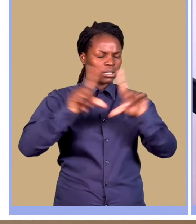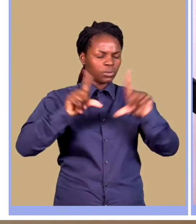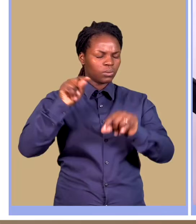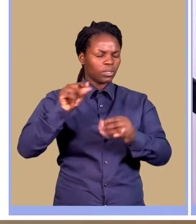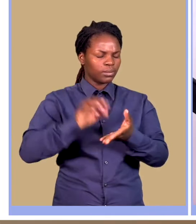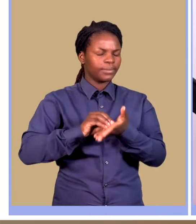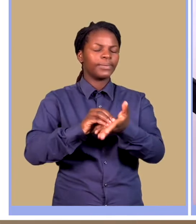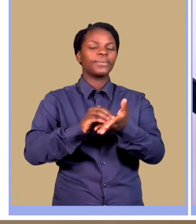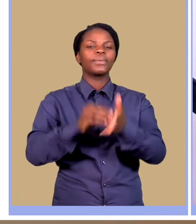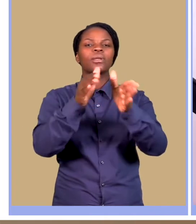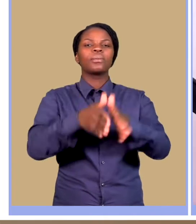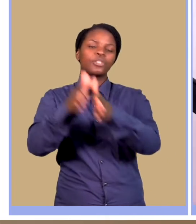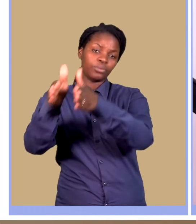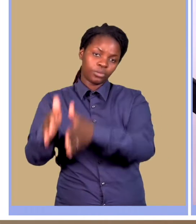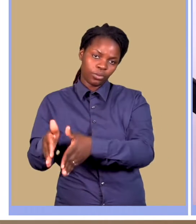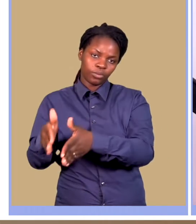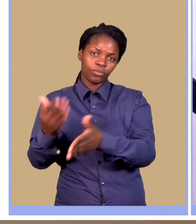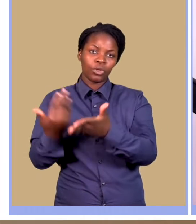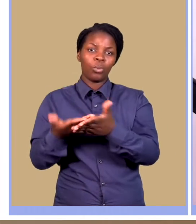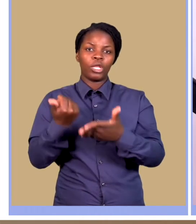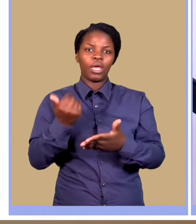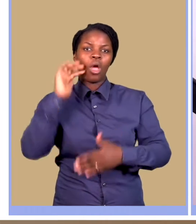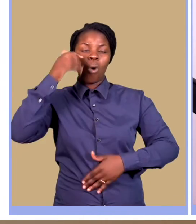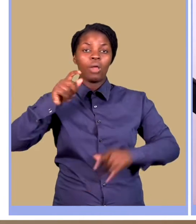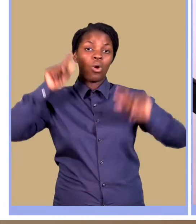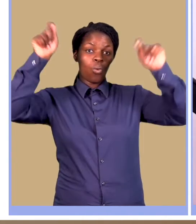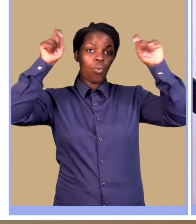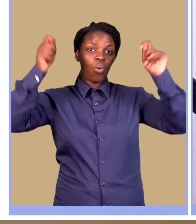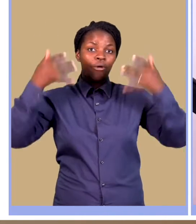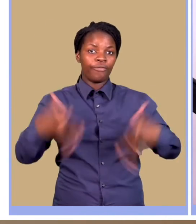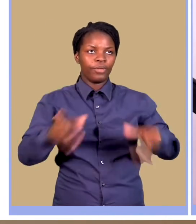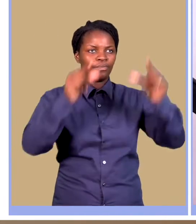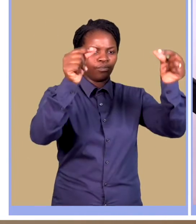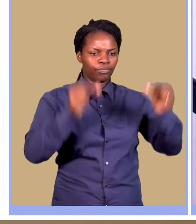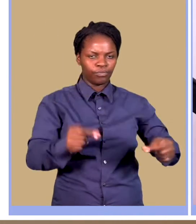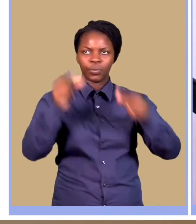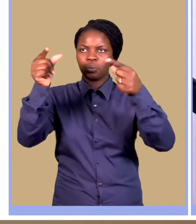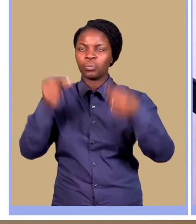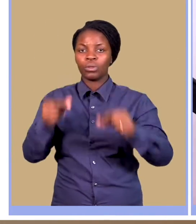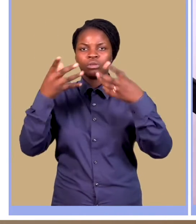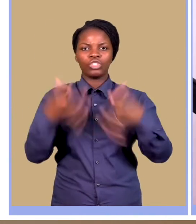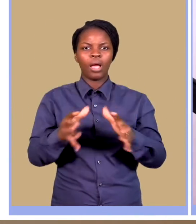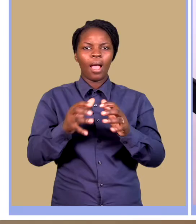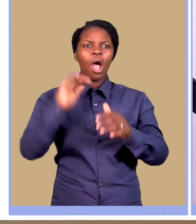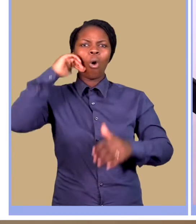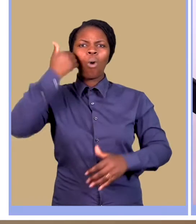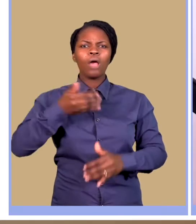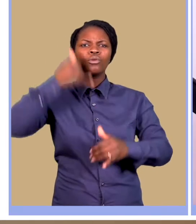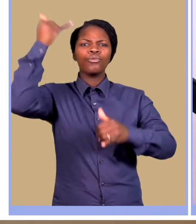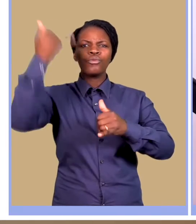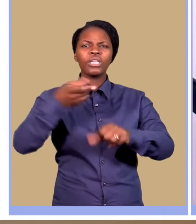A pessoa fez campanha, a empresa fez campanha, colou aquele seu panfleto e tudo mais. Mas após isso, não